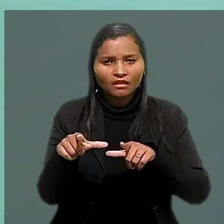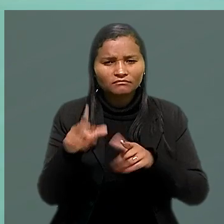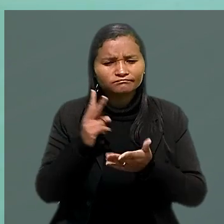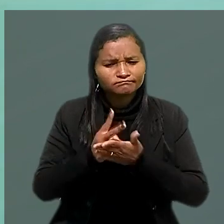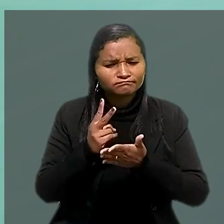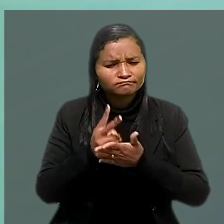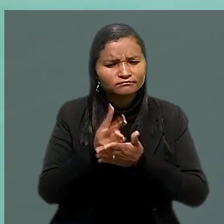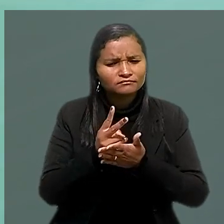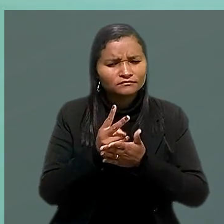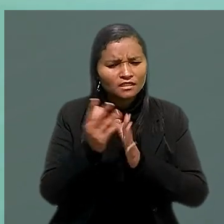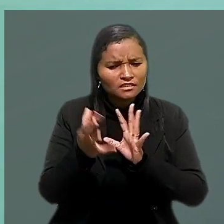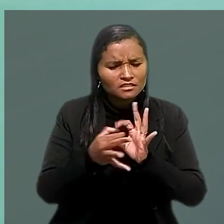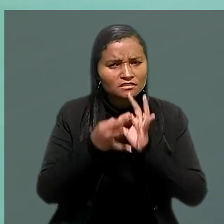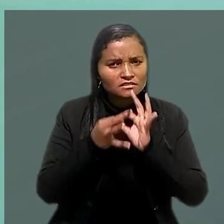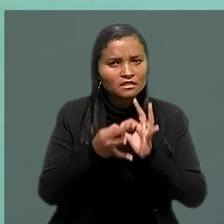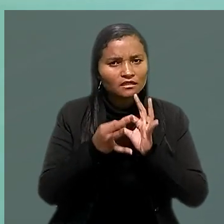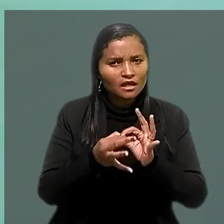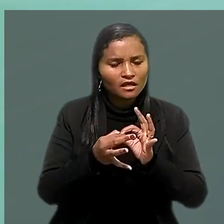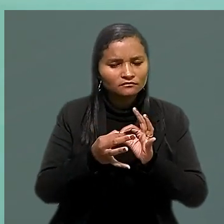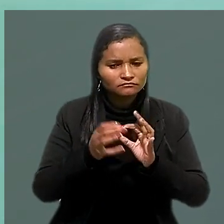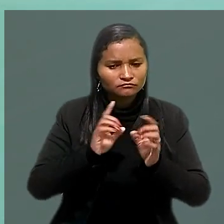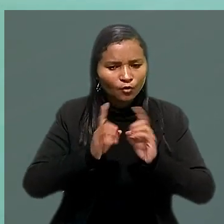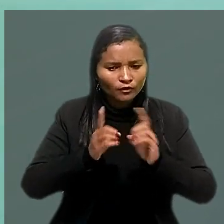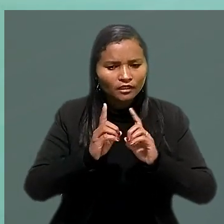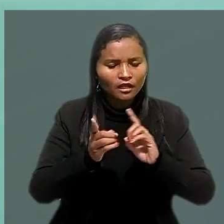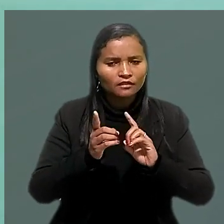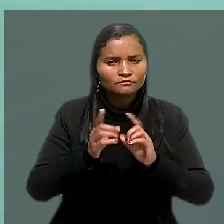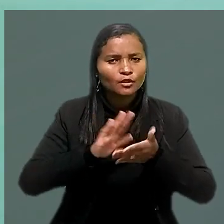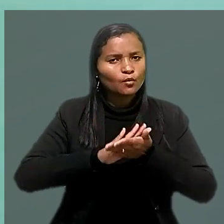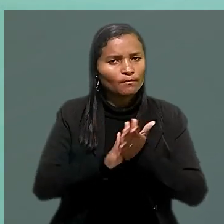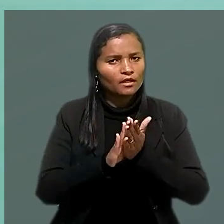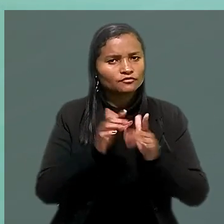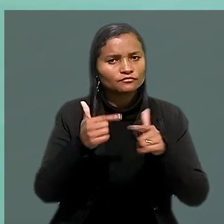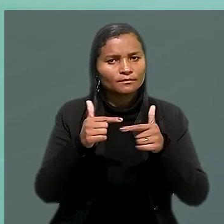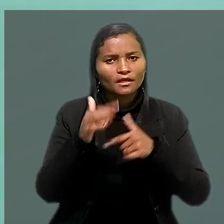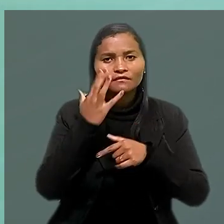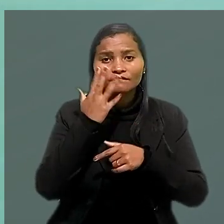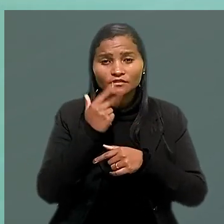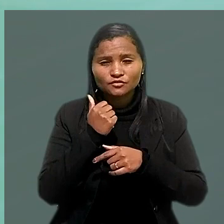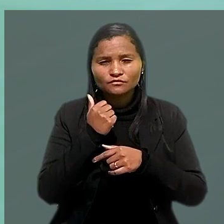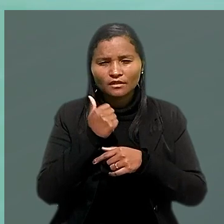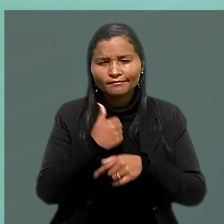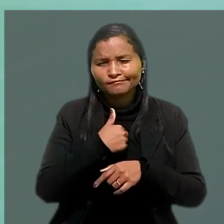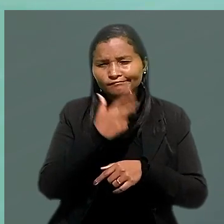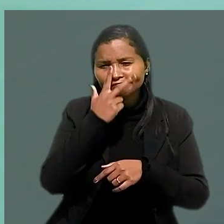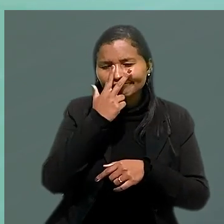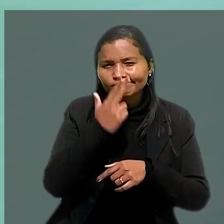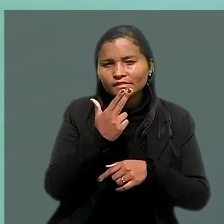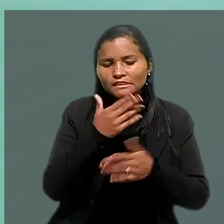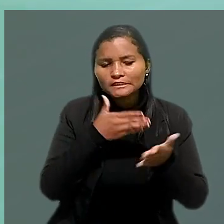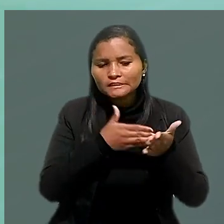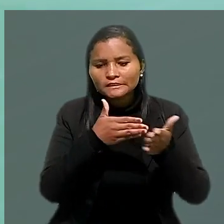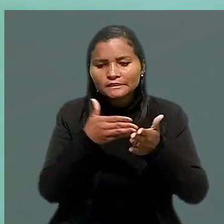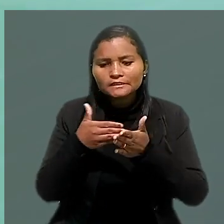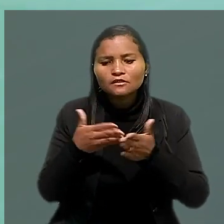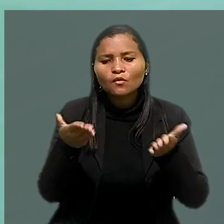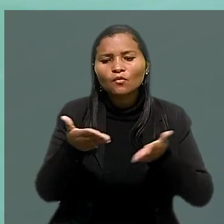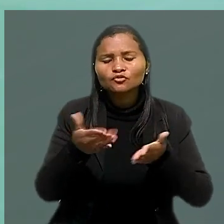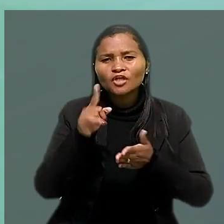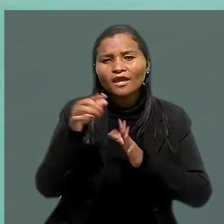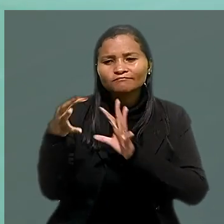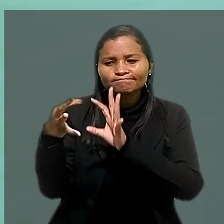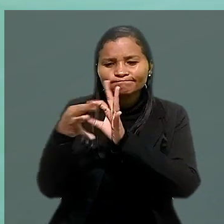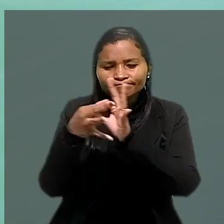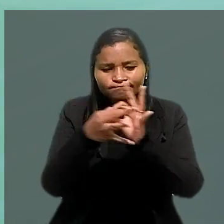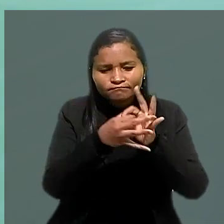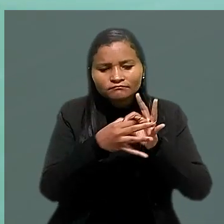eles estejam efetivamente integrados, coordenados para o combate ao trabalho infantil. Me parece que o grande obstáculo hoje